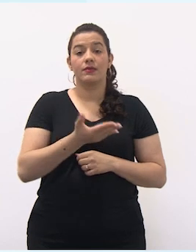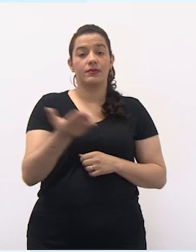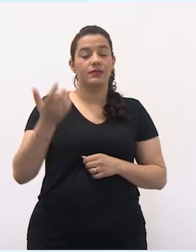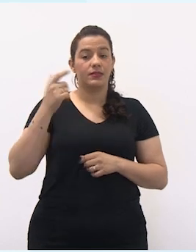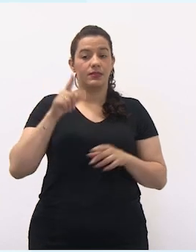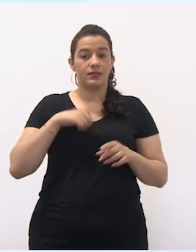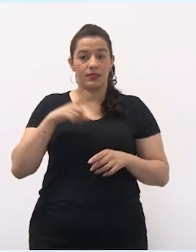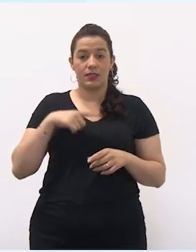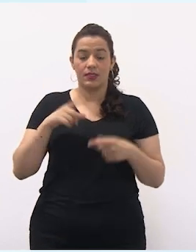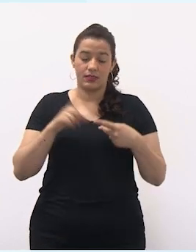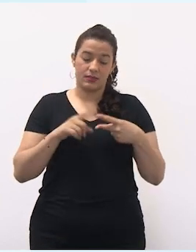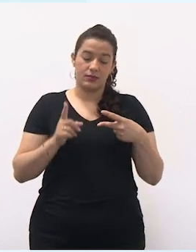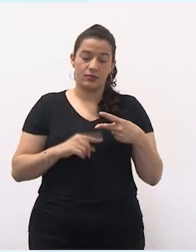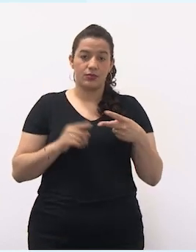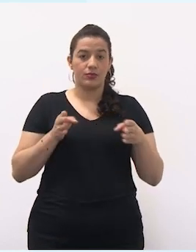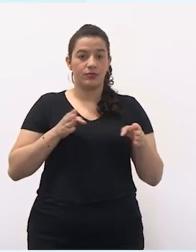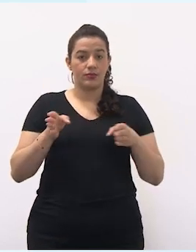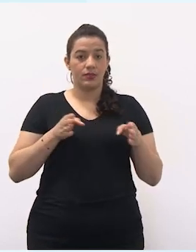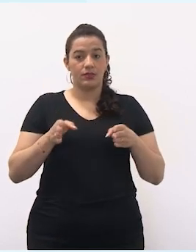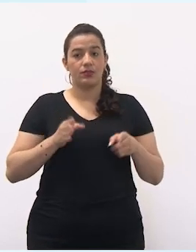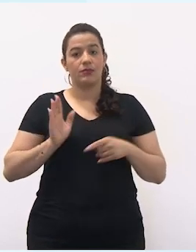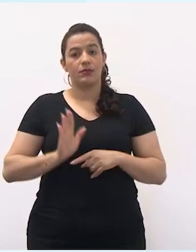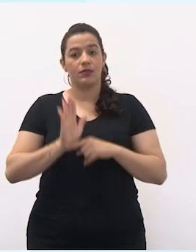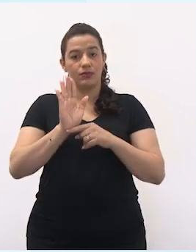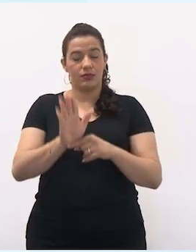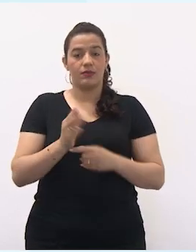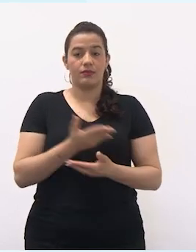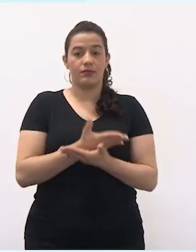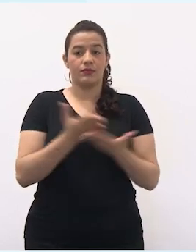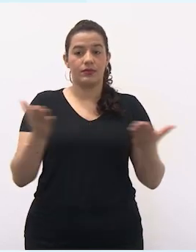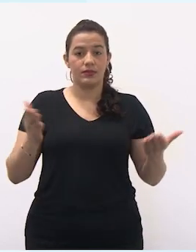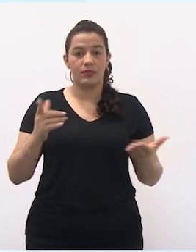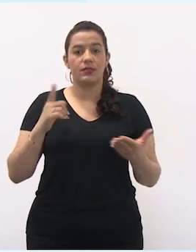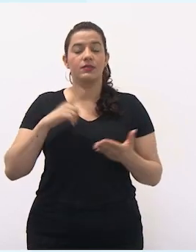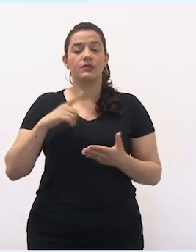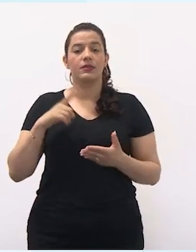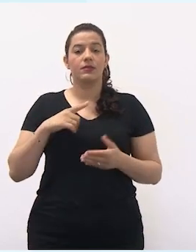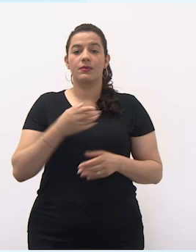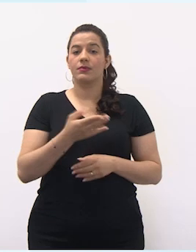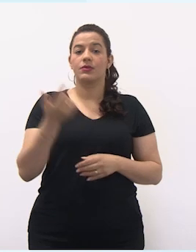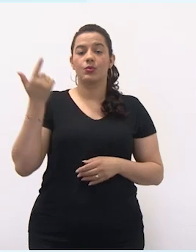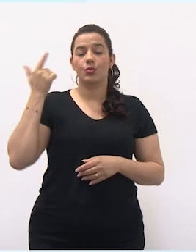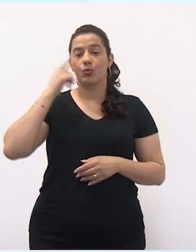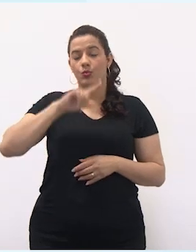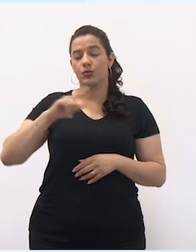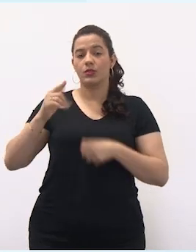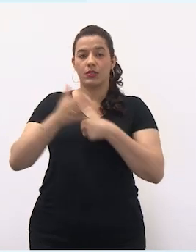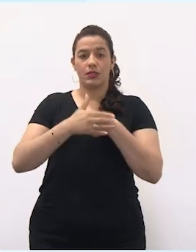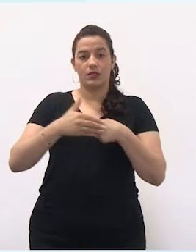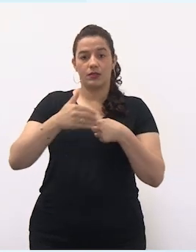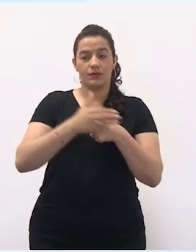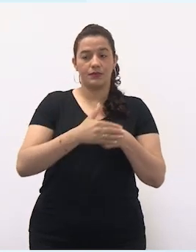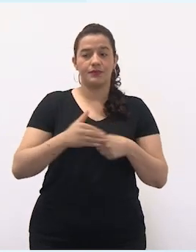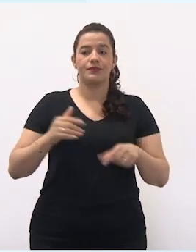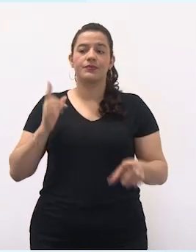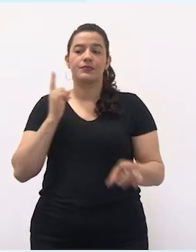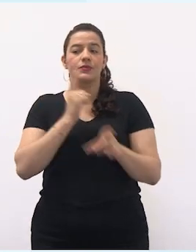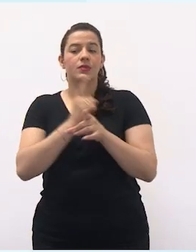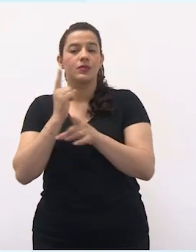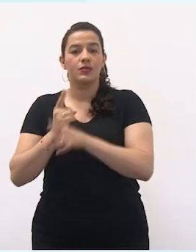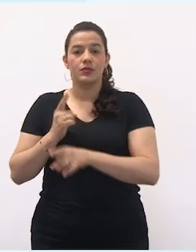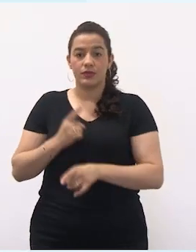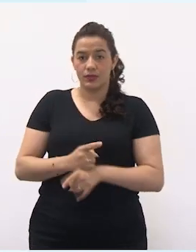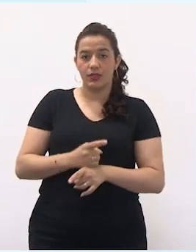2 momentos para dar subsídios a vocês que estão na ponta, para conseguirem acolher, identificar